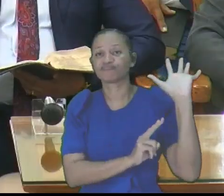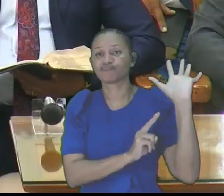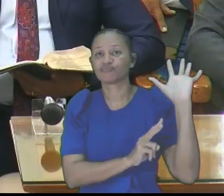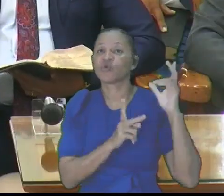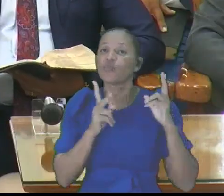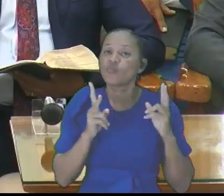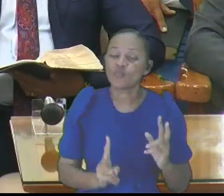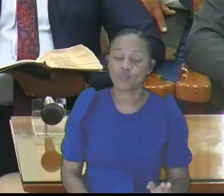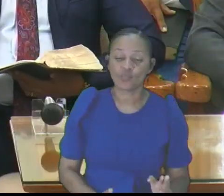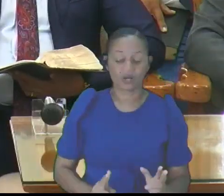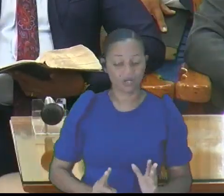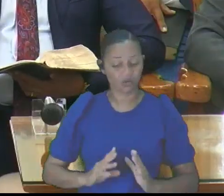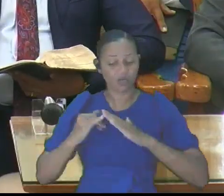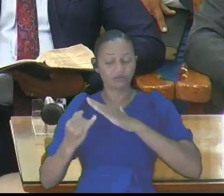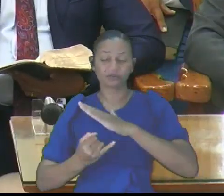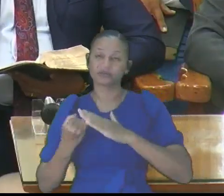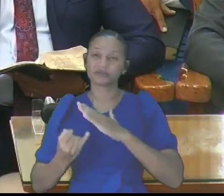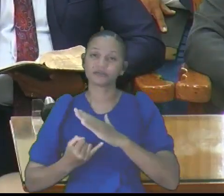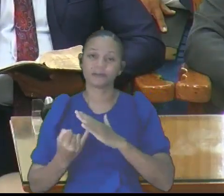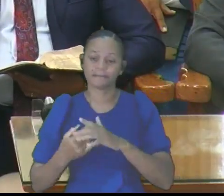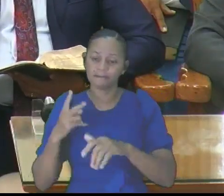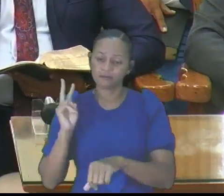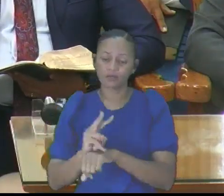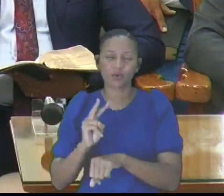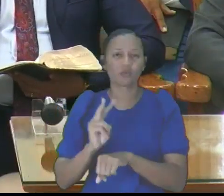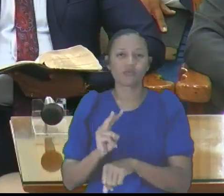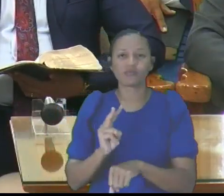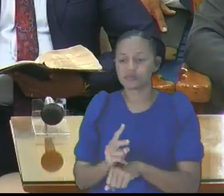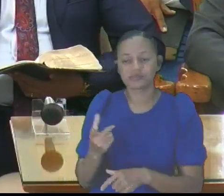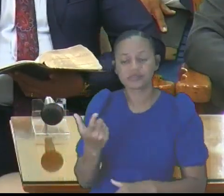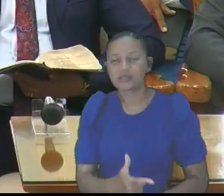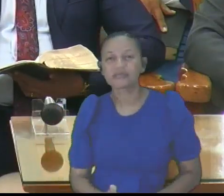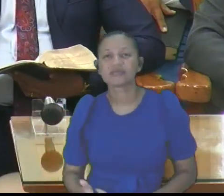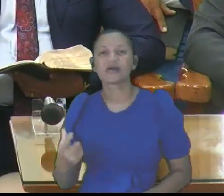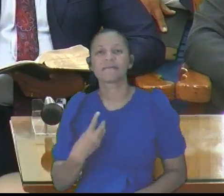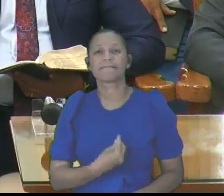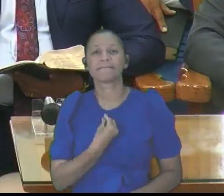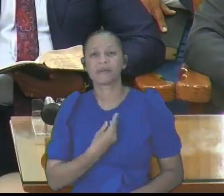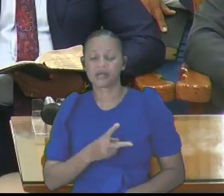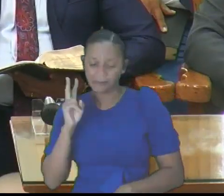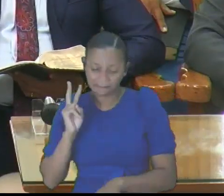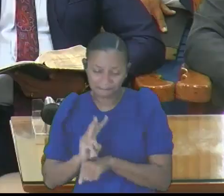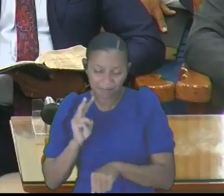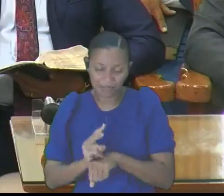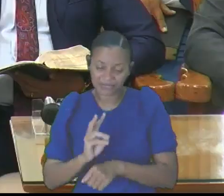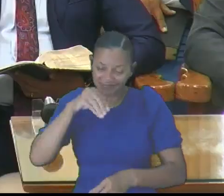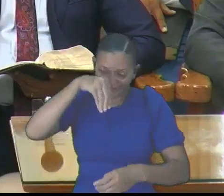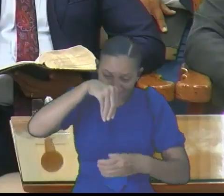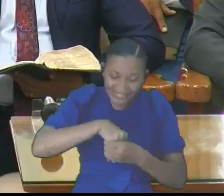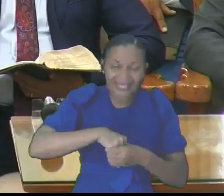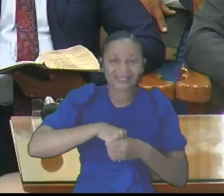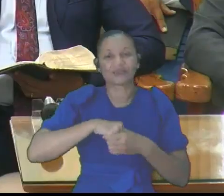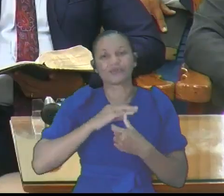Assim são as instituições. Elas não têm vida, mas elas protegem